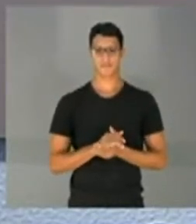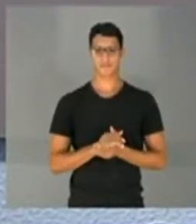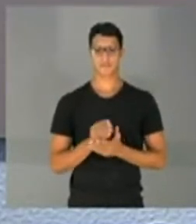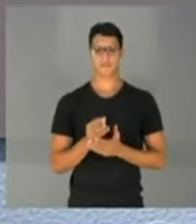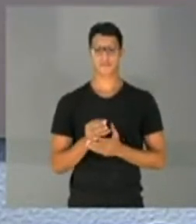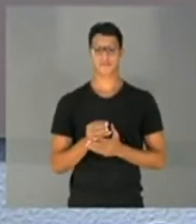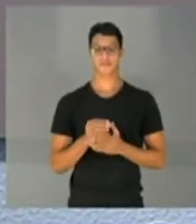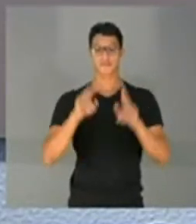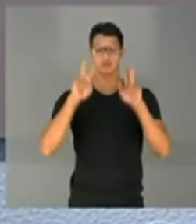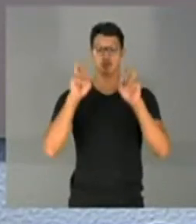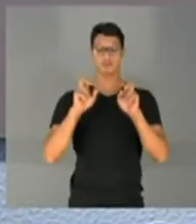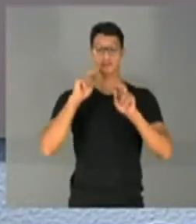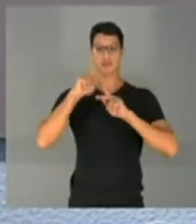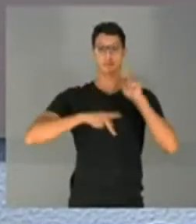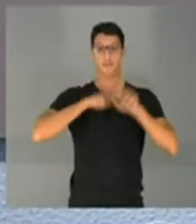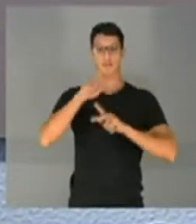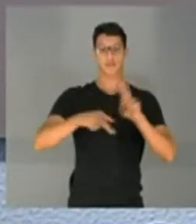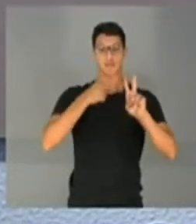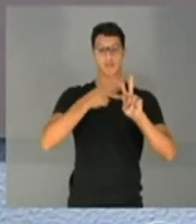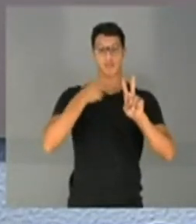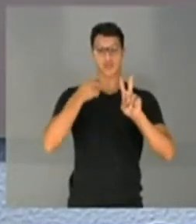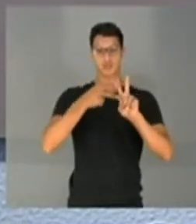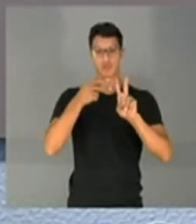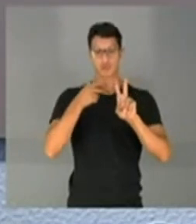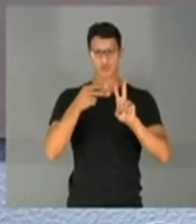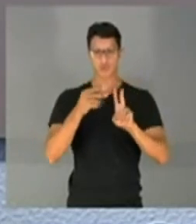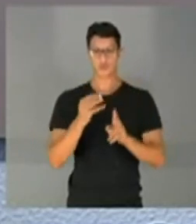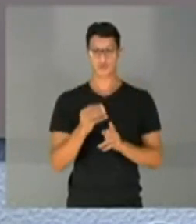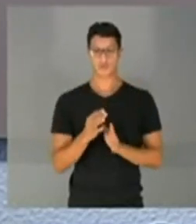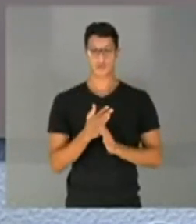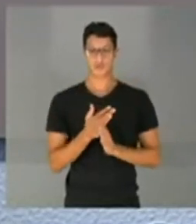Em relação às populações indígenas,